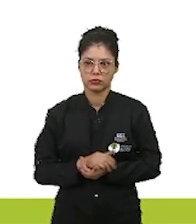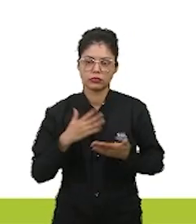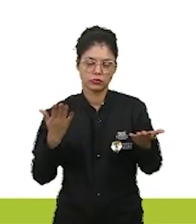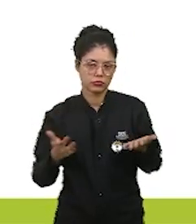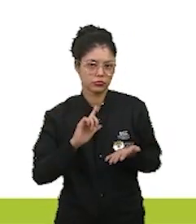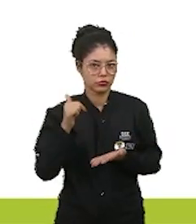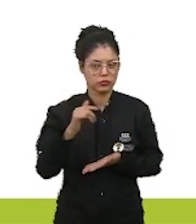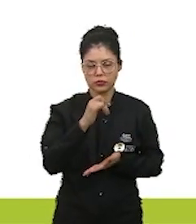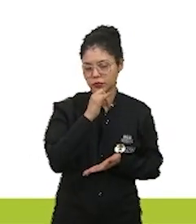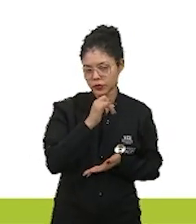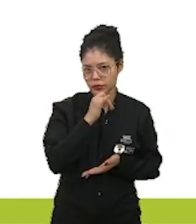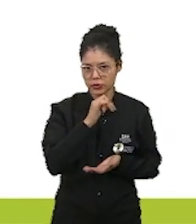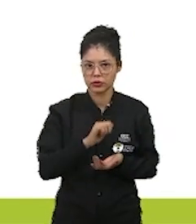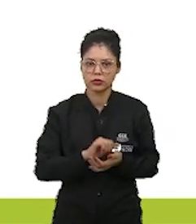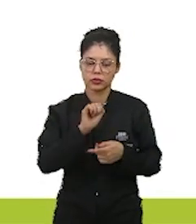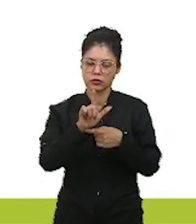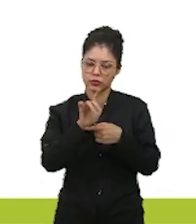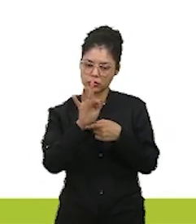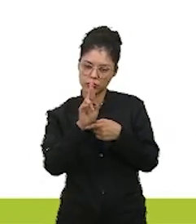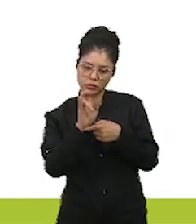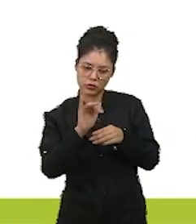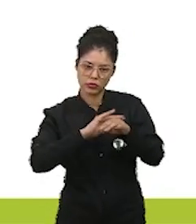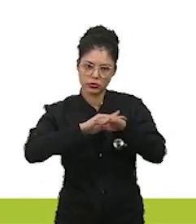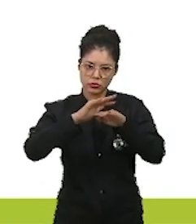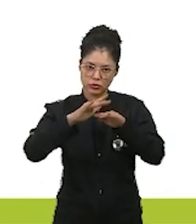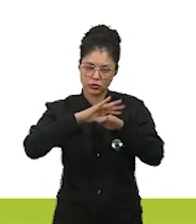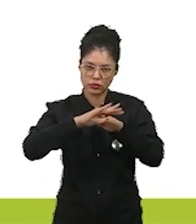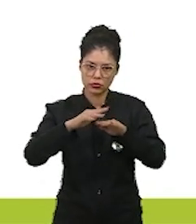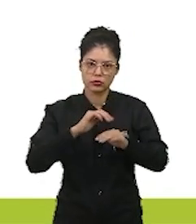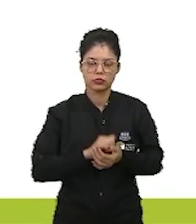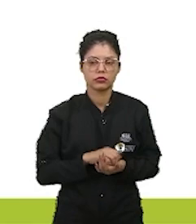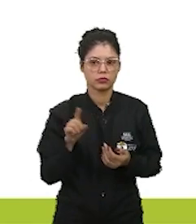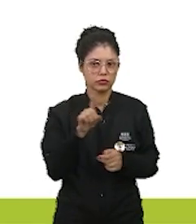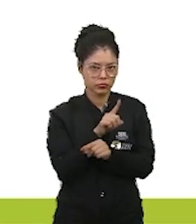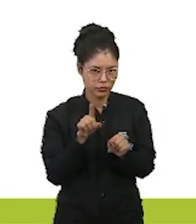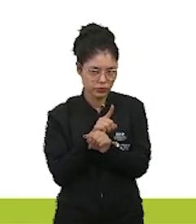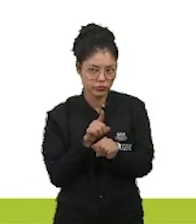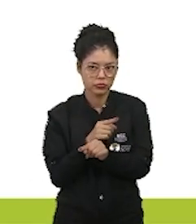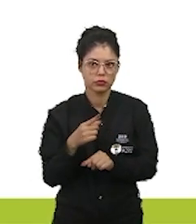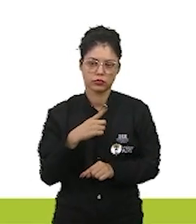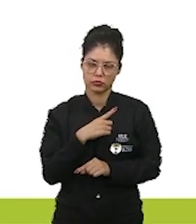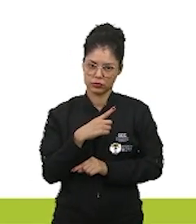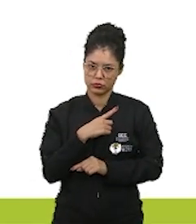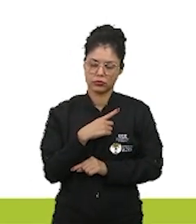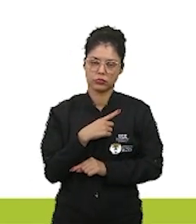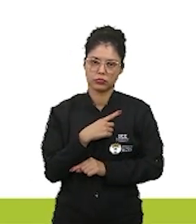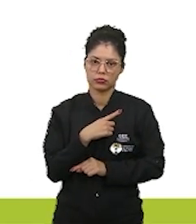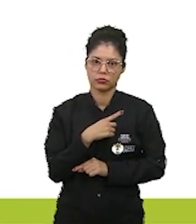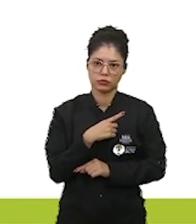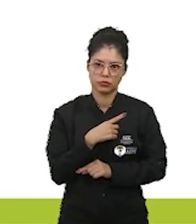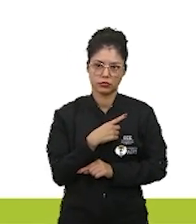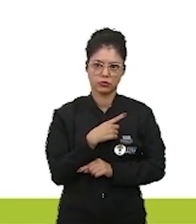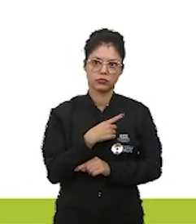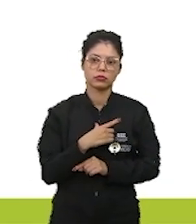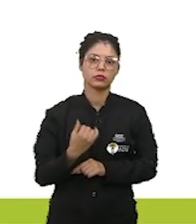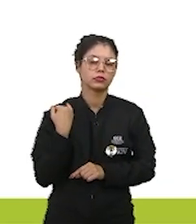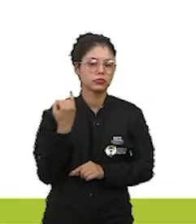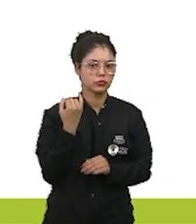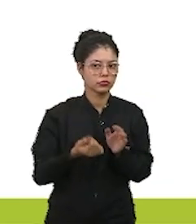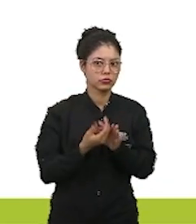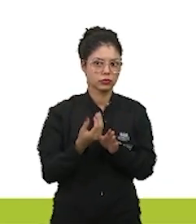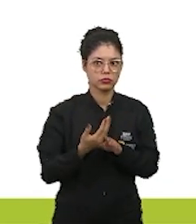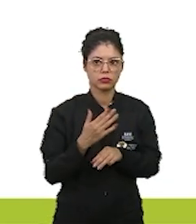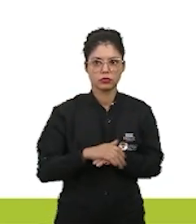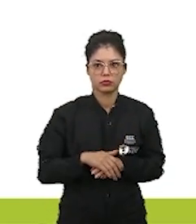e aqui da questão da litosfera, da crosta terrestre, tá? Então, não são rochas que têm aí importância para a produção de